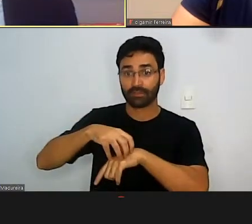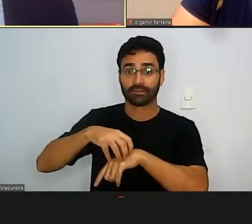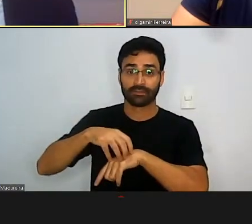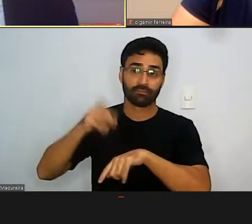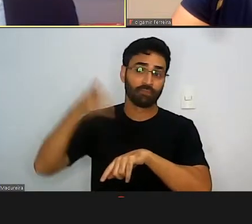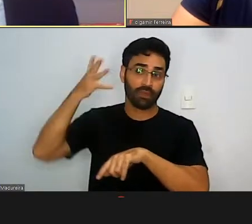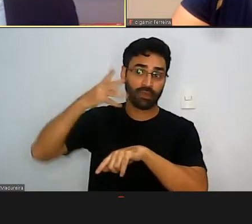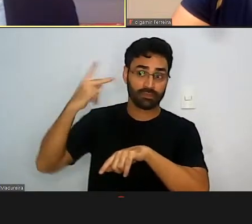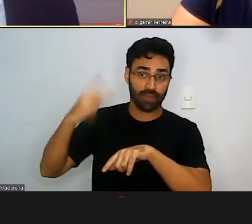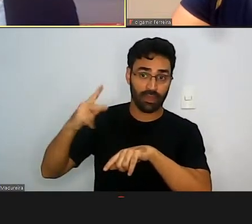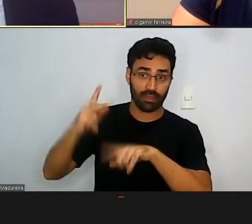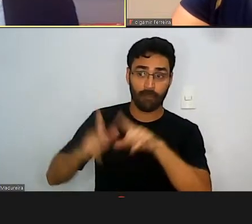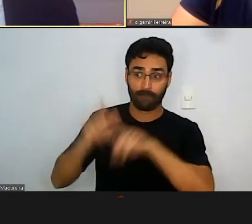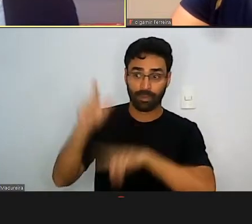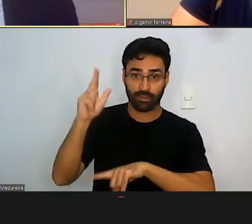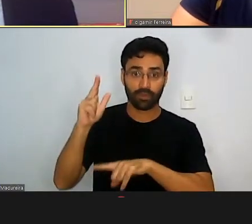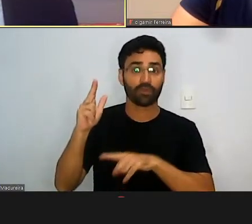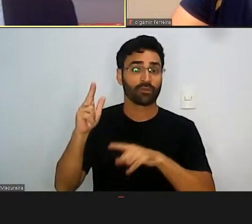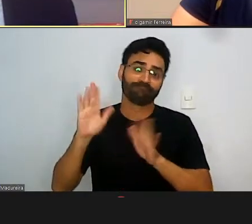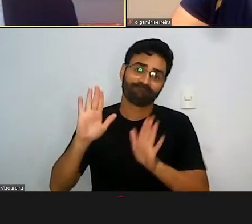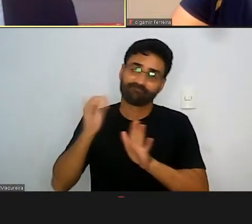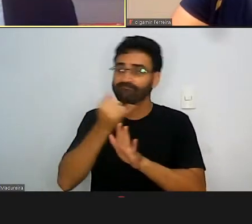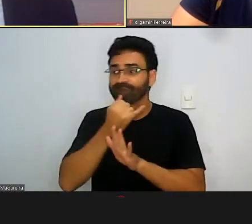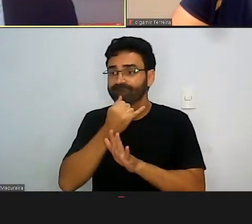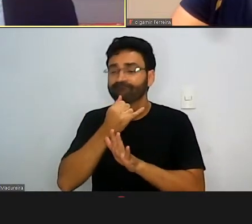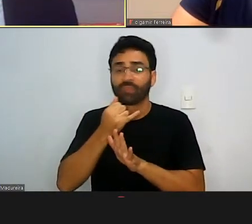sua fala, nós vamos dar sequência